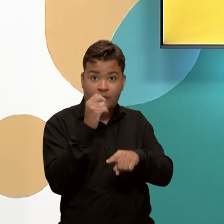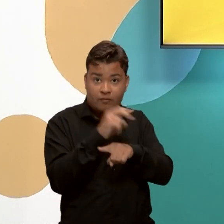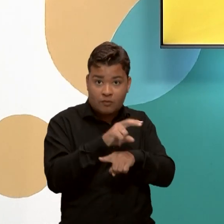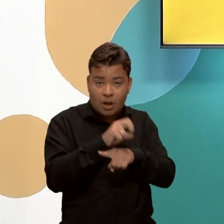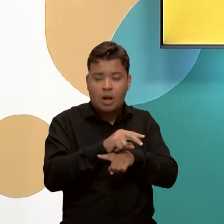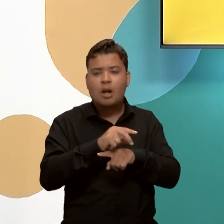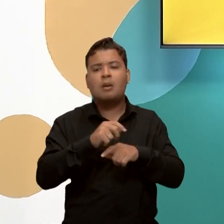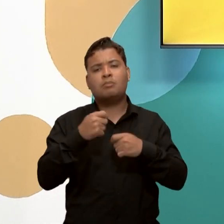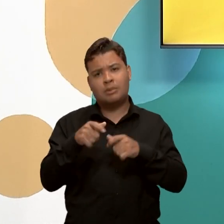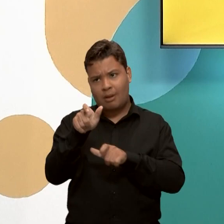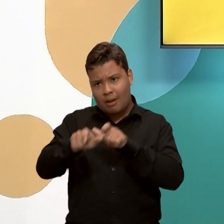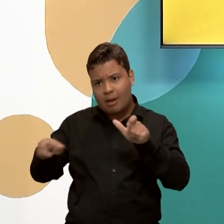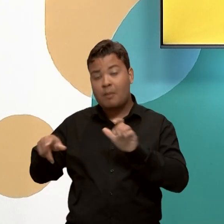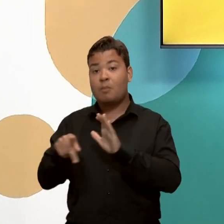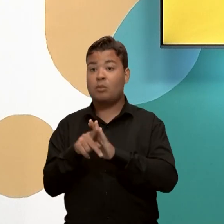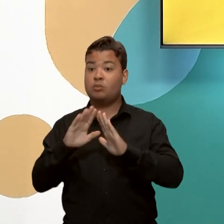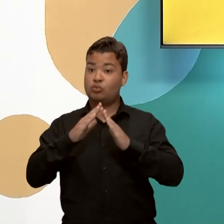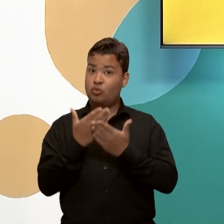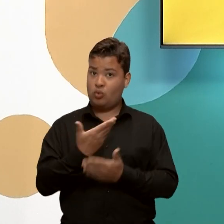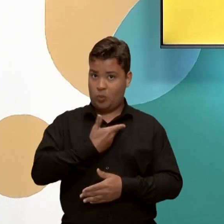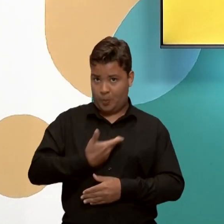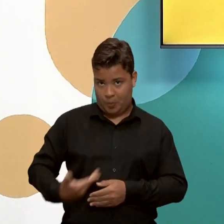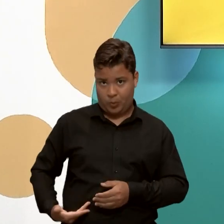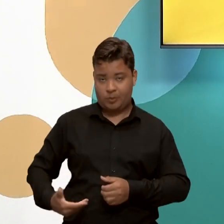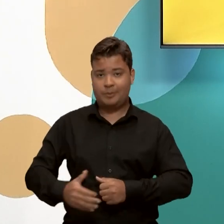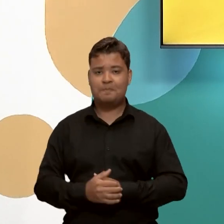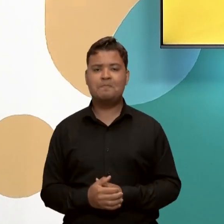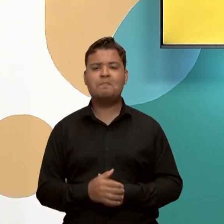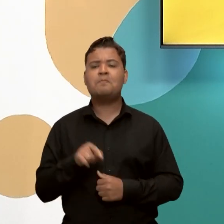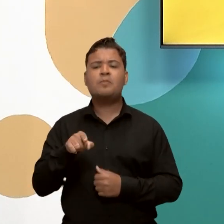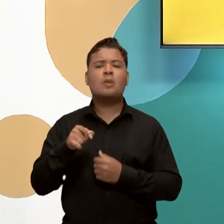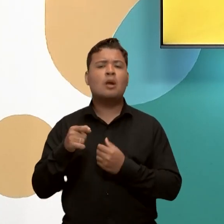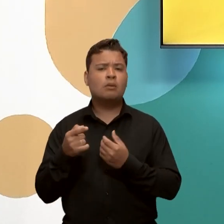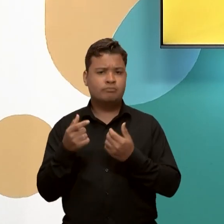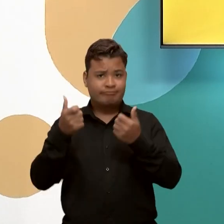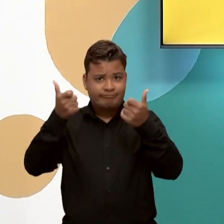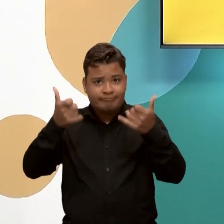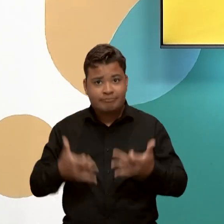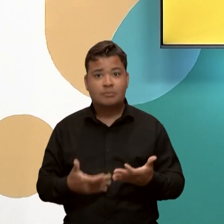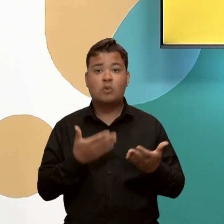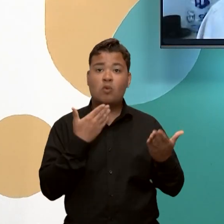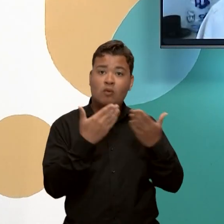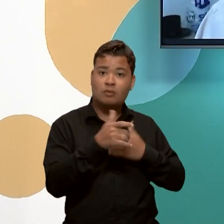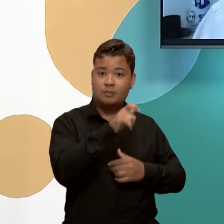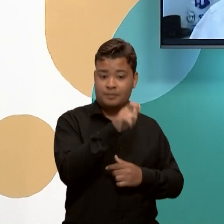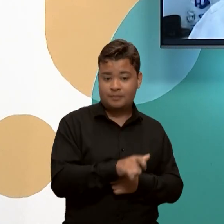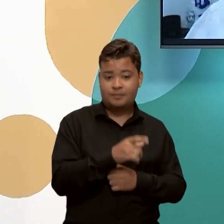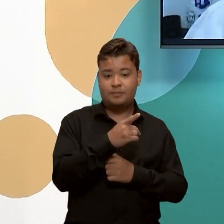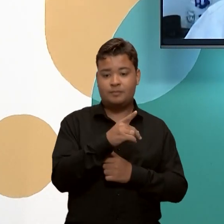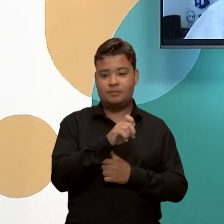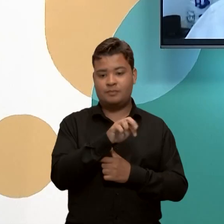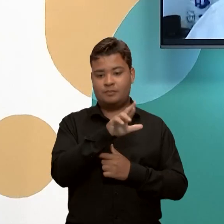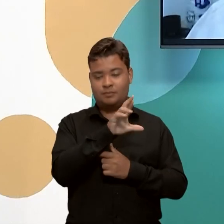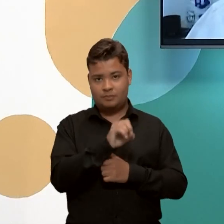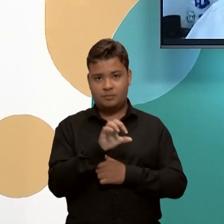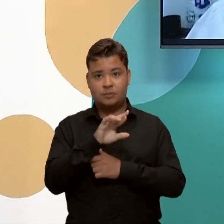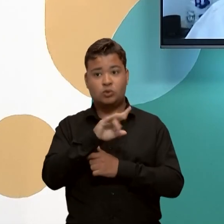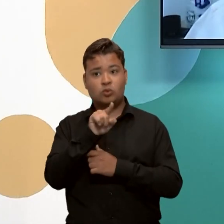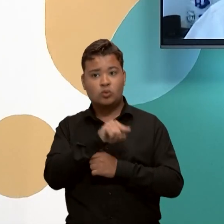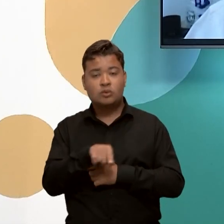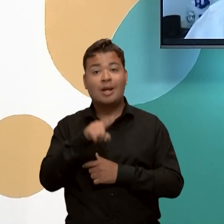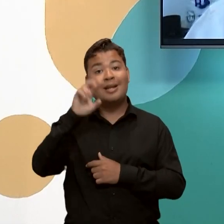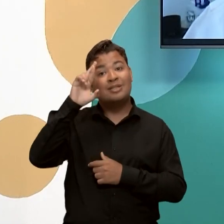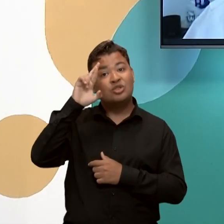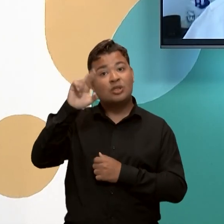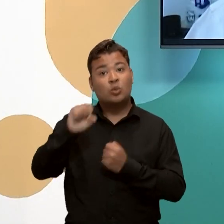escolas públicas. Mas para falar um pouquinho mais sobre essa iniciativa, nós vamos conversar com Pedro Cruz, que é diretor de ações afirmativas